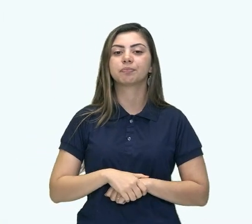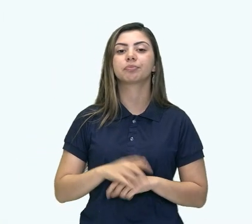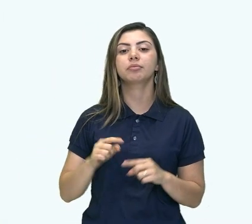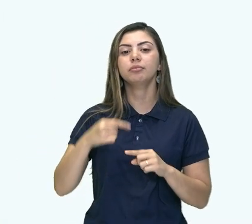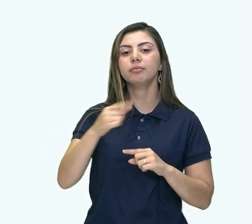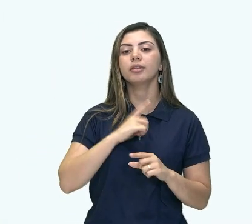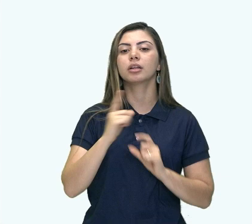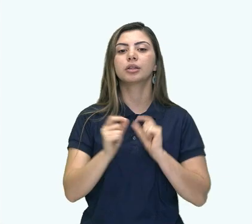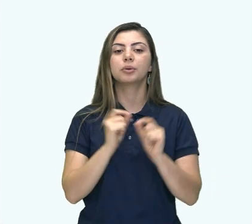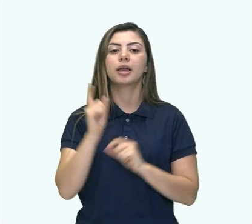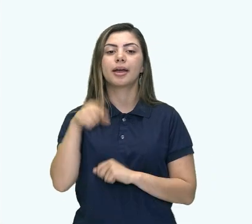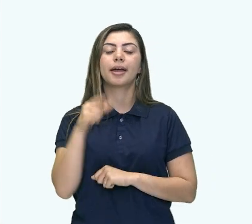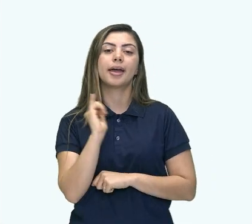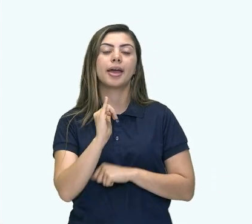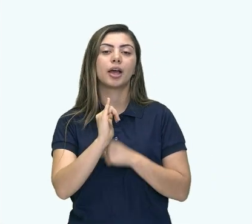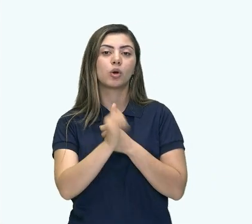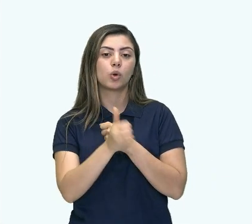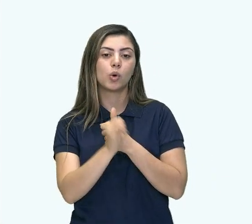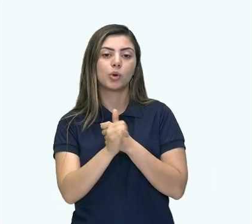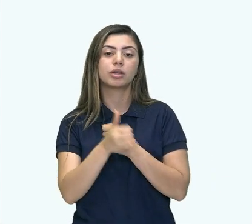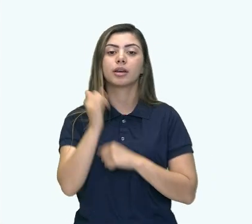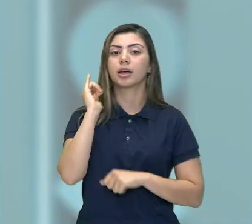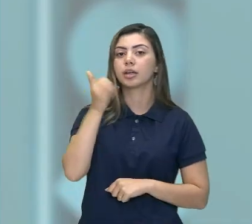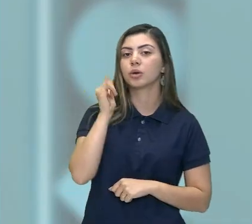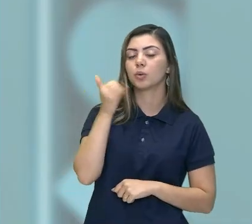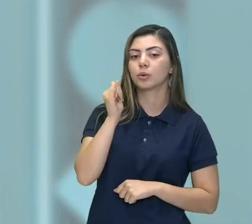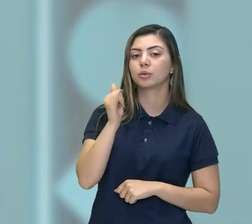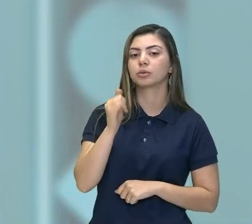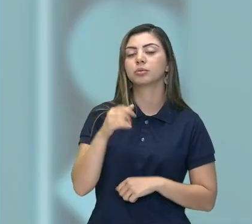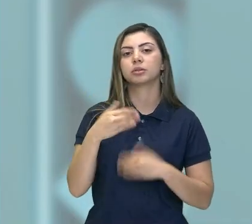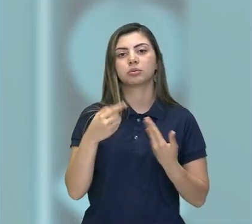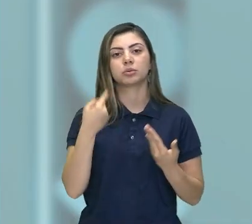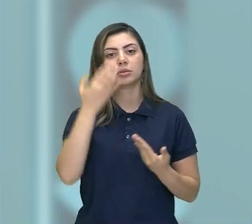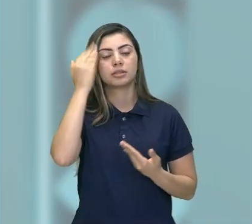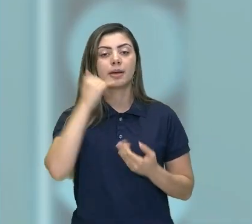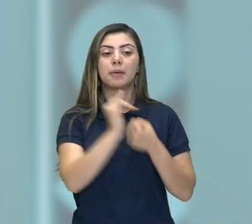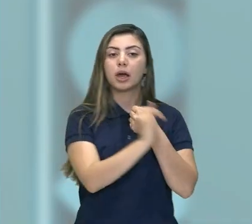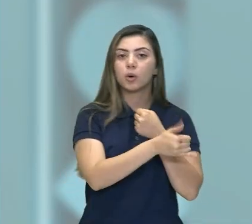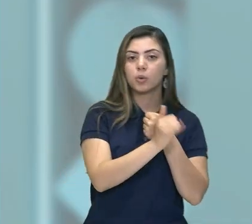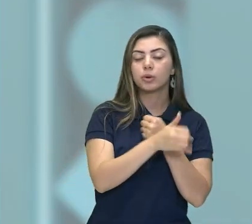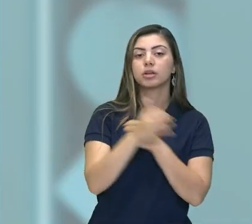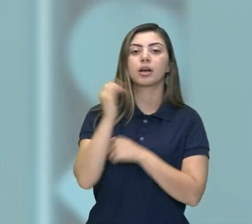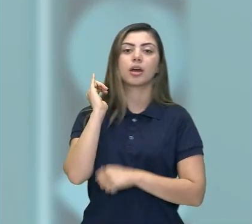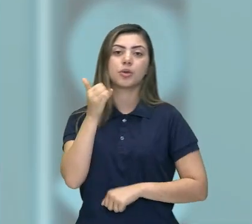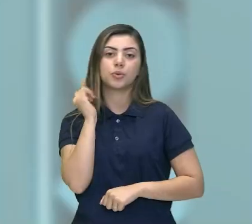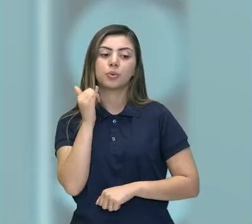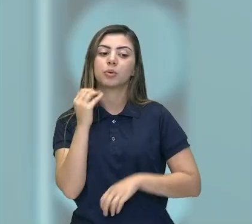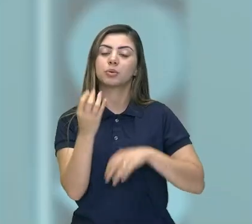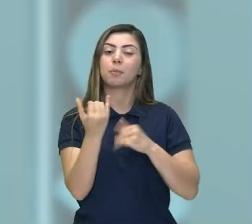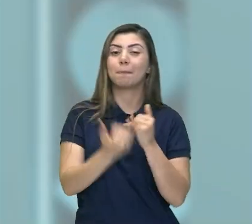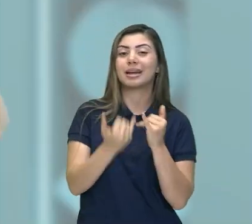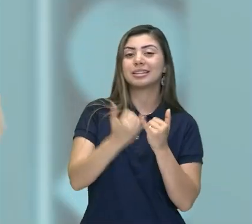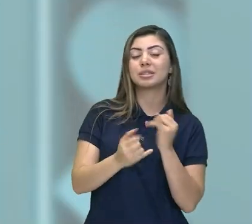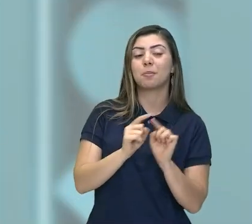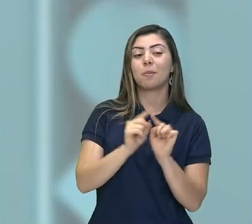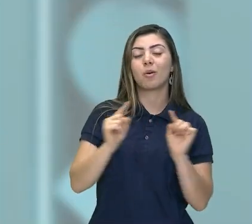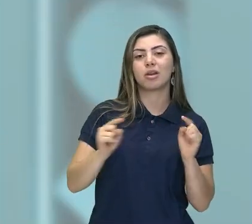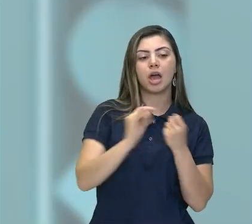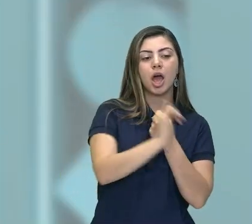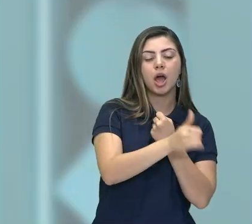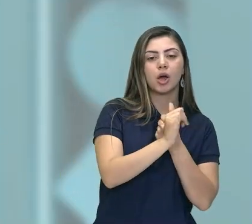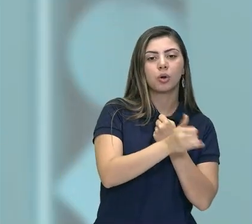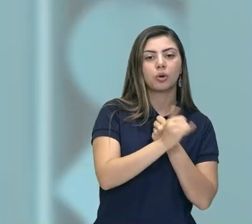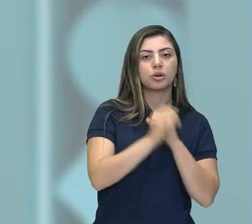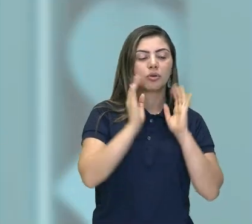e contos. É importante dizer que a crônica e o conto se parecem, entre aspas, mas a crônica vai estar voltada mais para